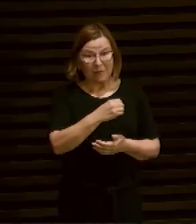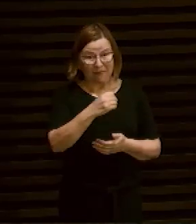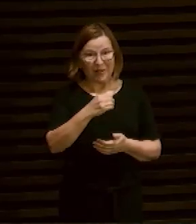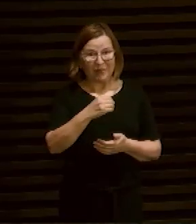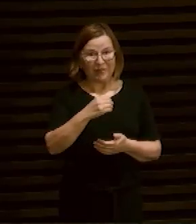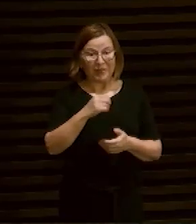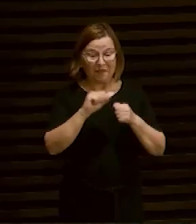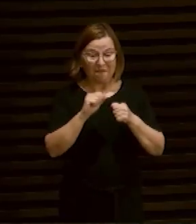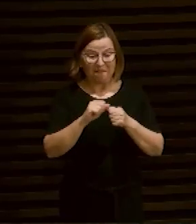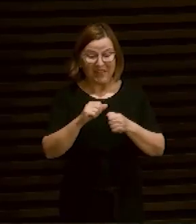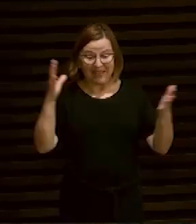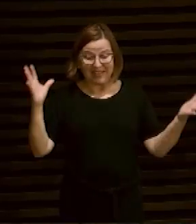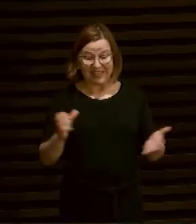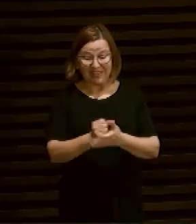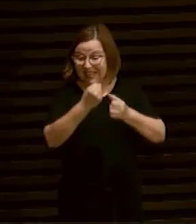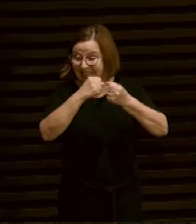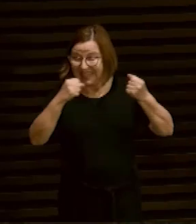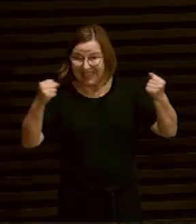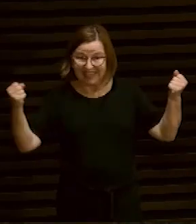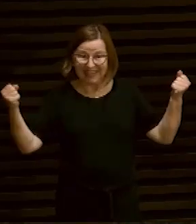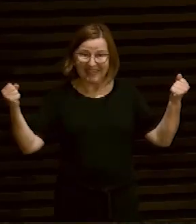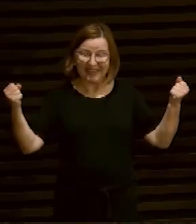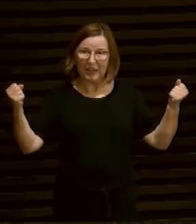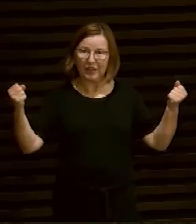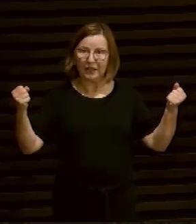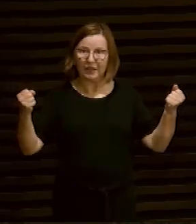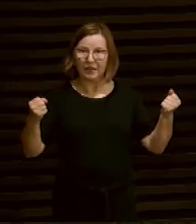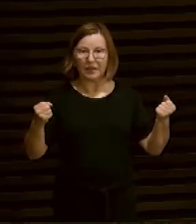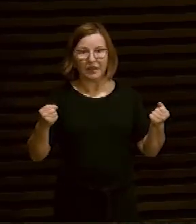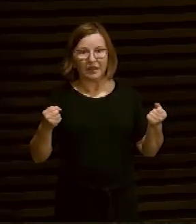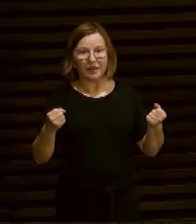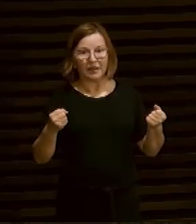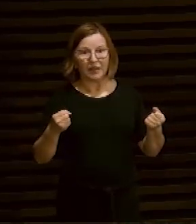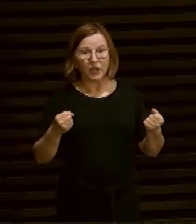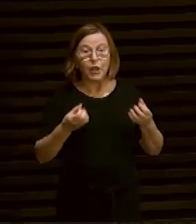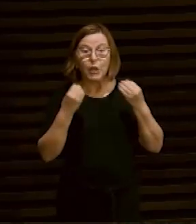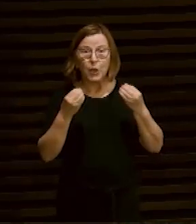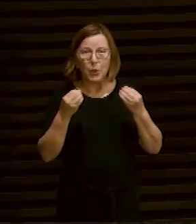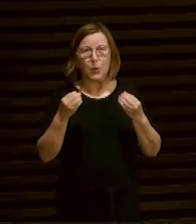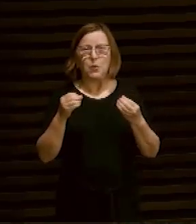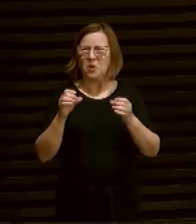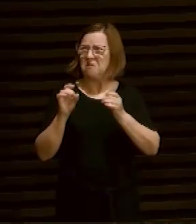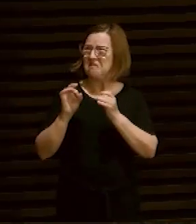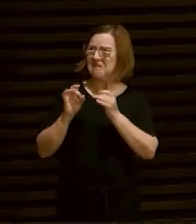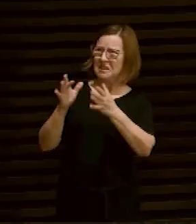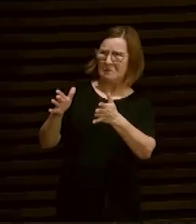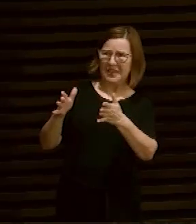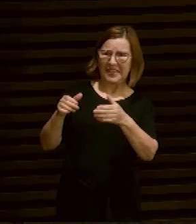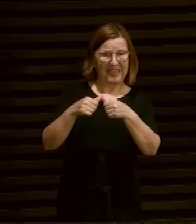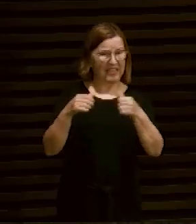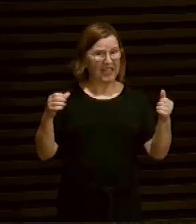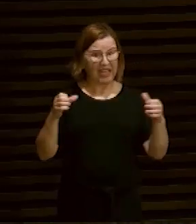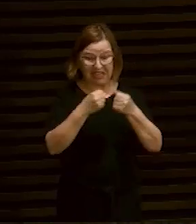tão grande que não escaparemos nós se negligenciarmos essa tão grande salvação. E que Ele morreu por todos